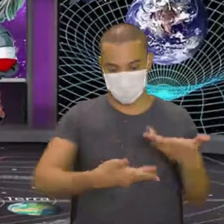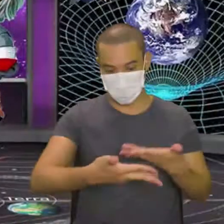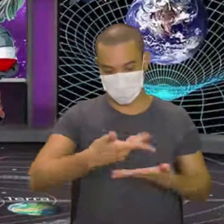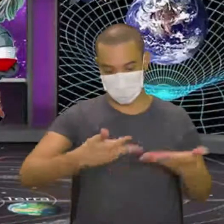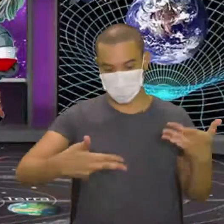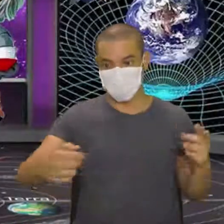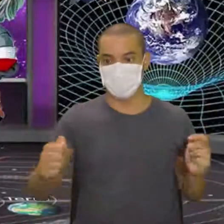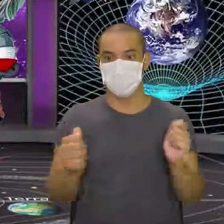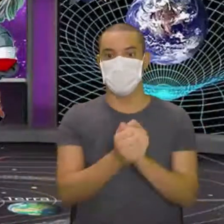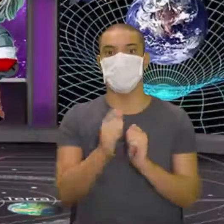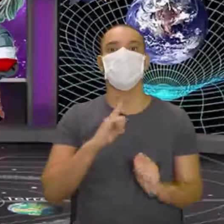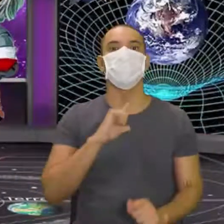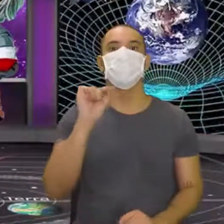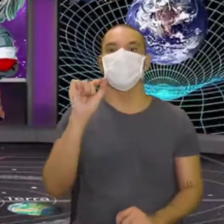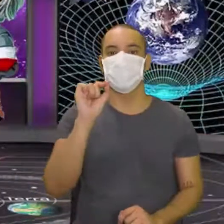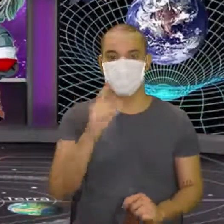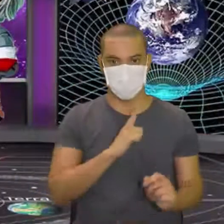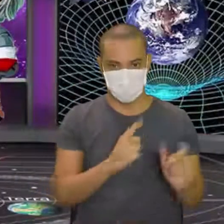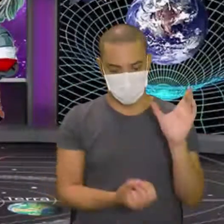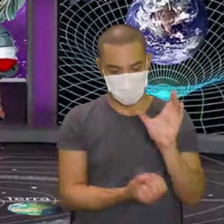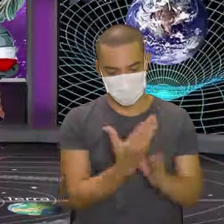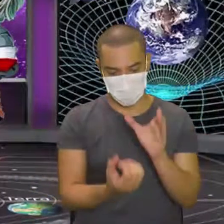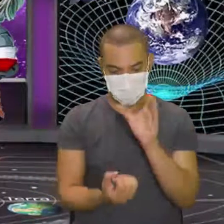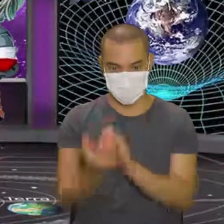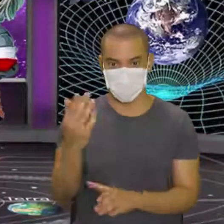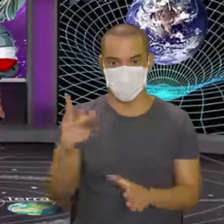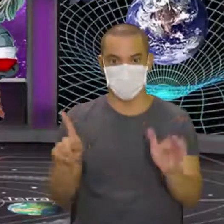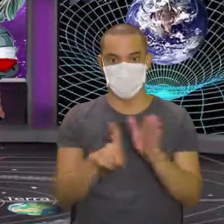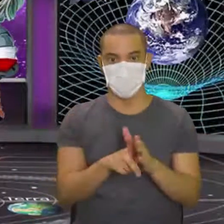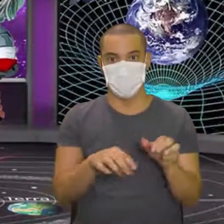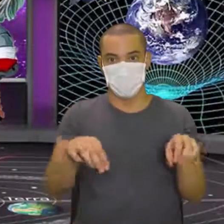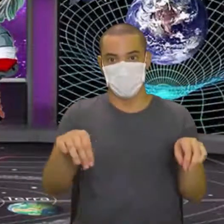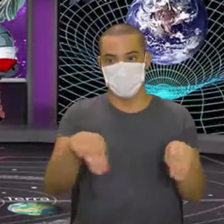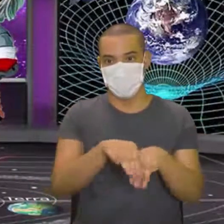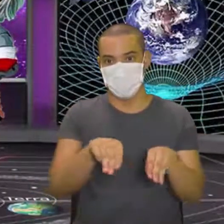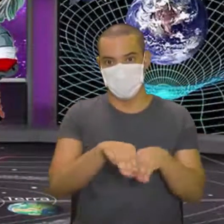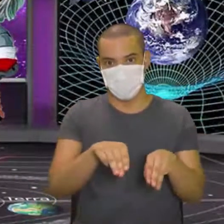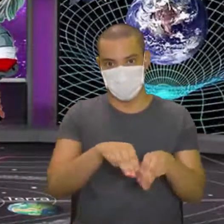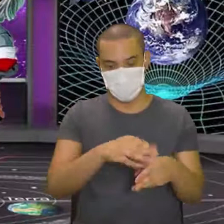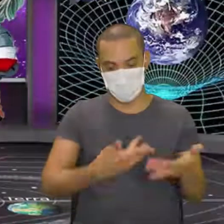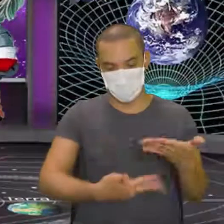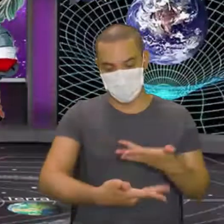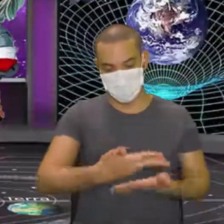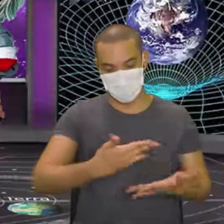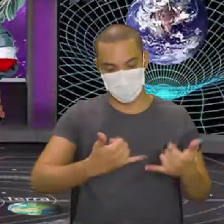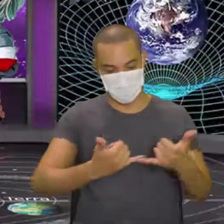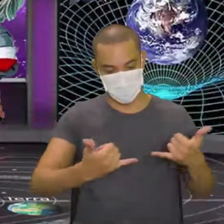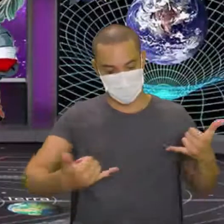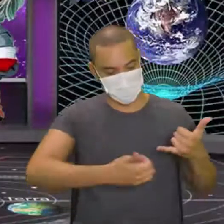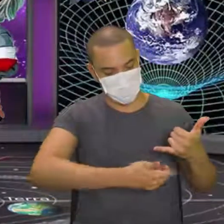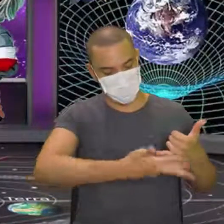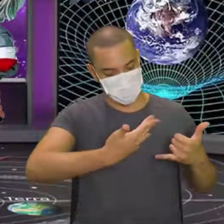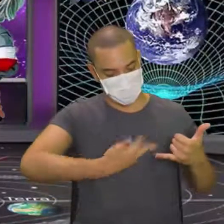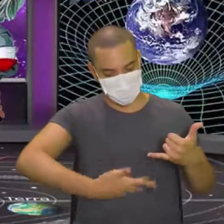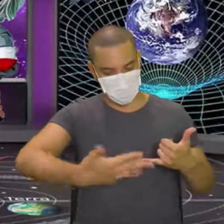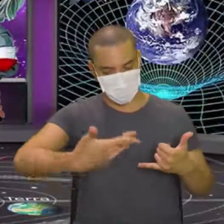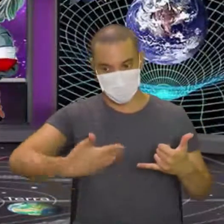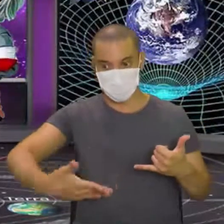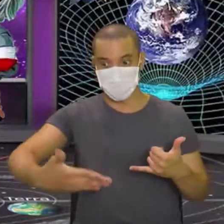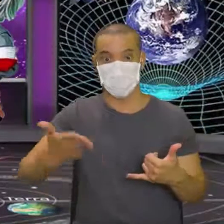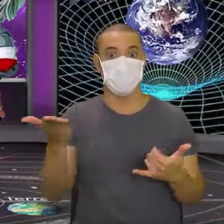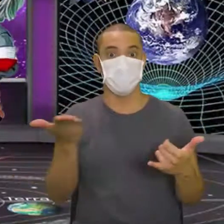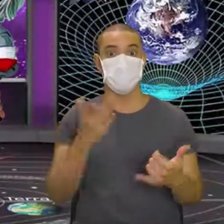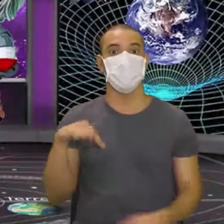desse fio tem uma geração de campo magnético, pessoal. E agora nós vamos estudar